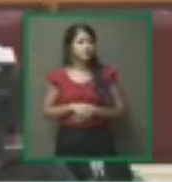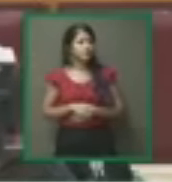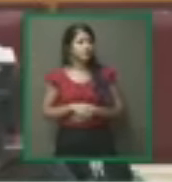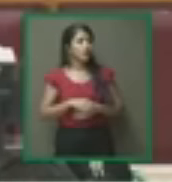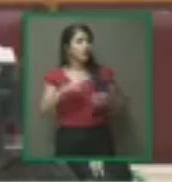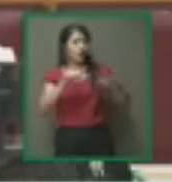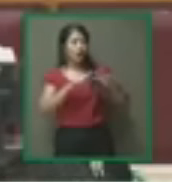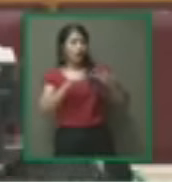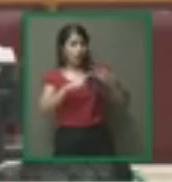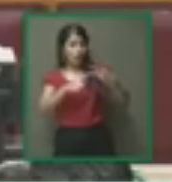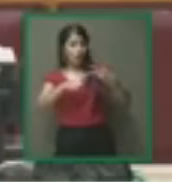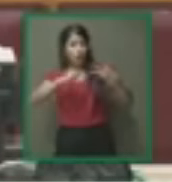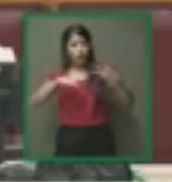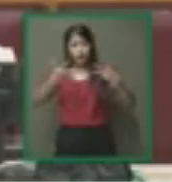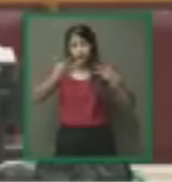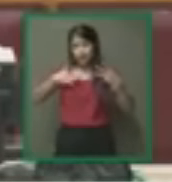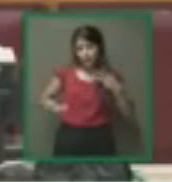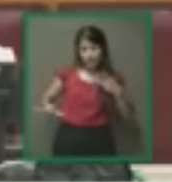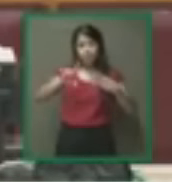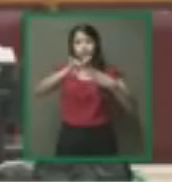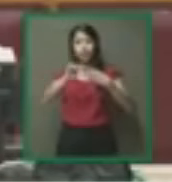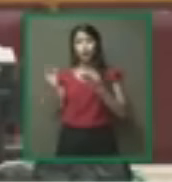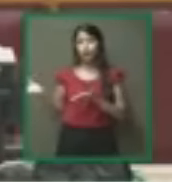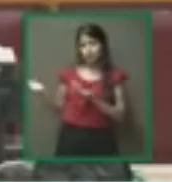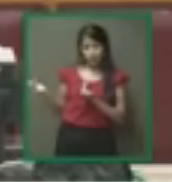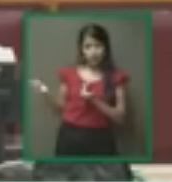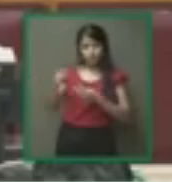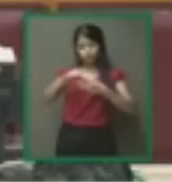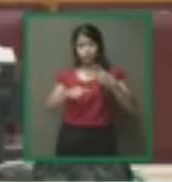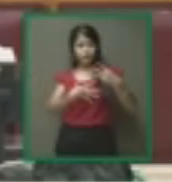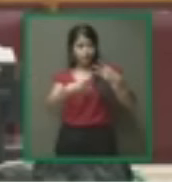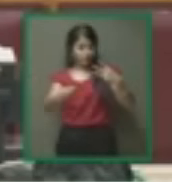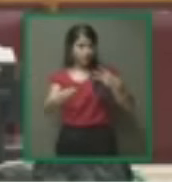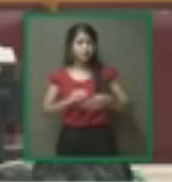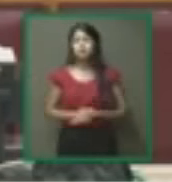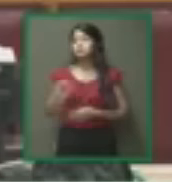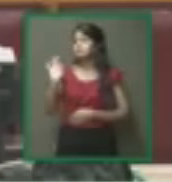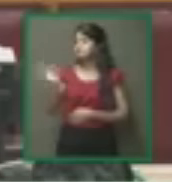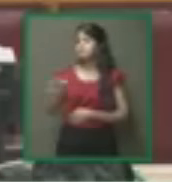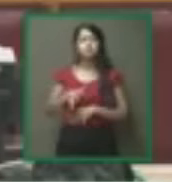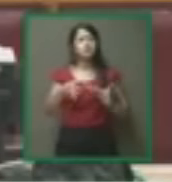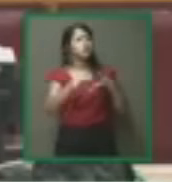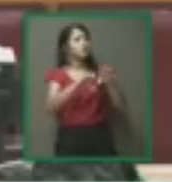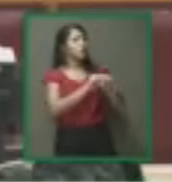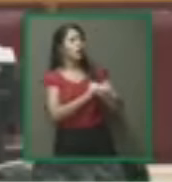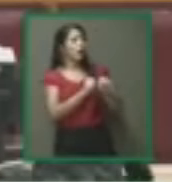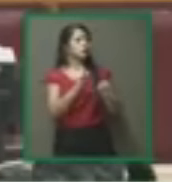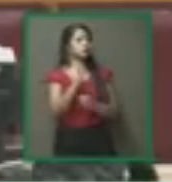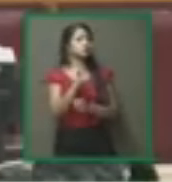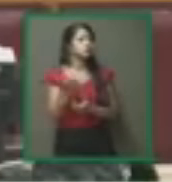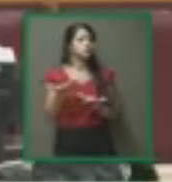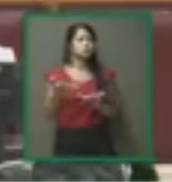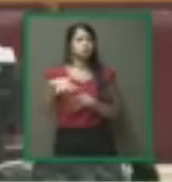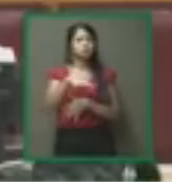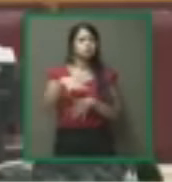Meu filho caçula ainda é criança e tenho filhas adolescentes. Ok. Qual é a sua formação acadêmica,